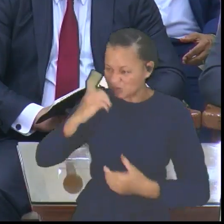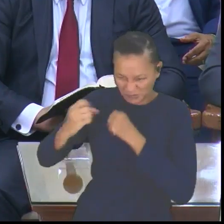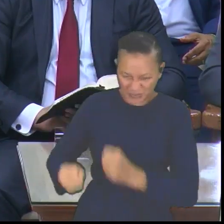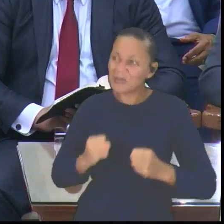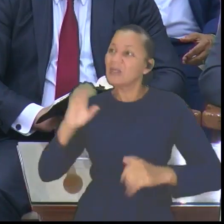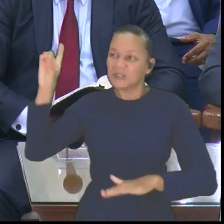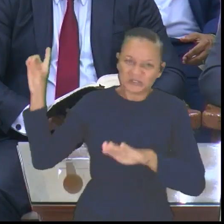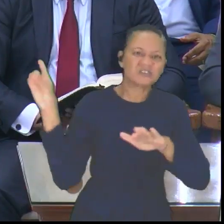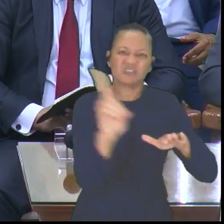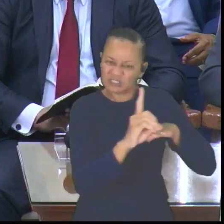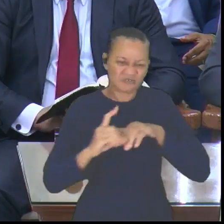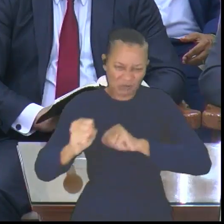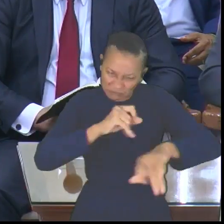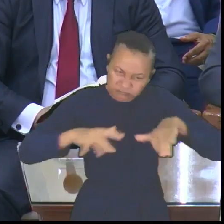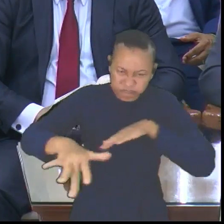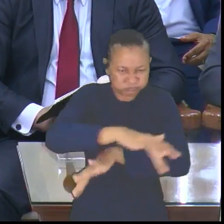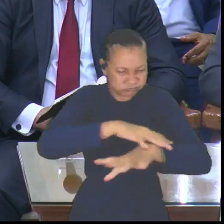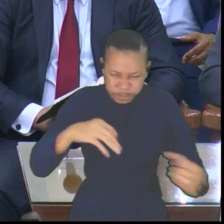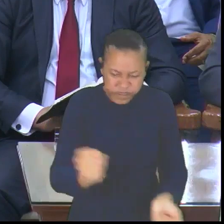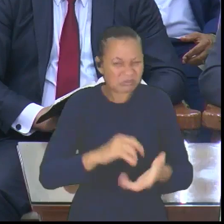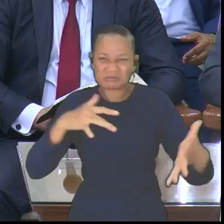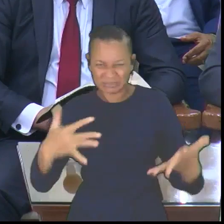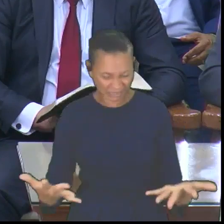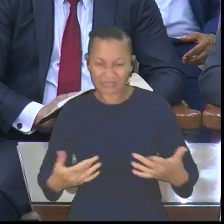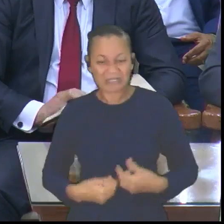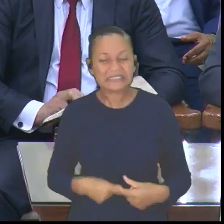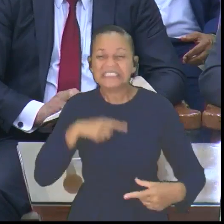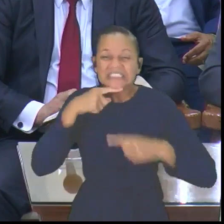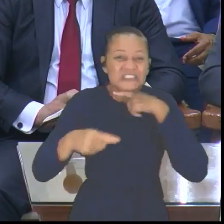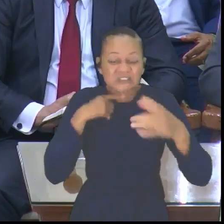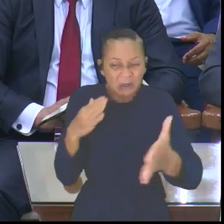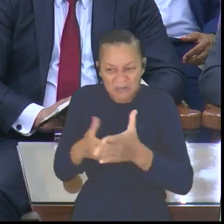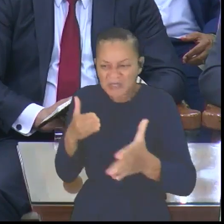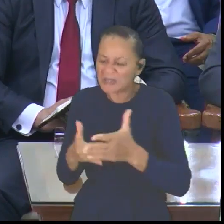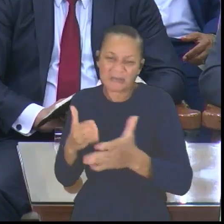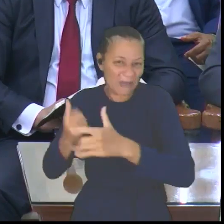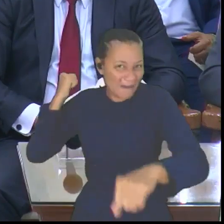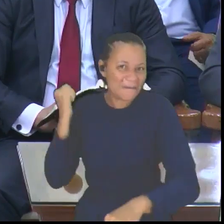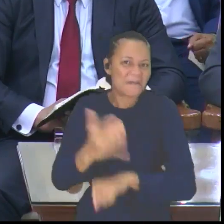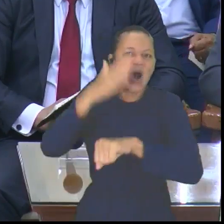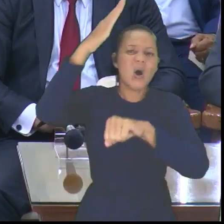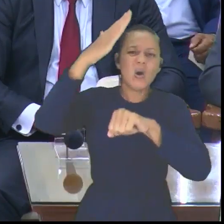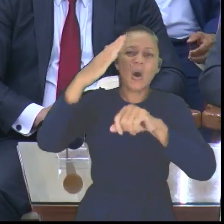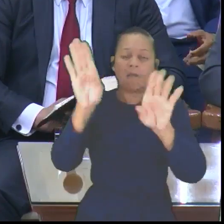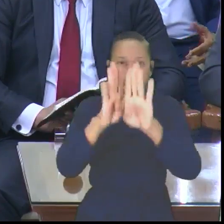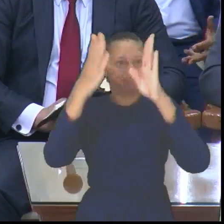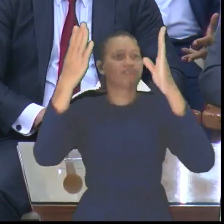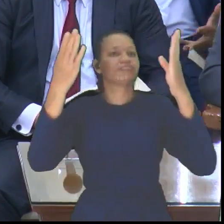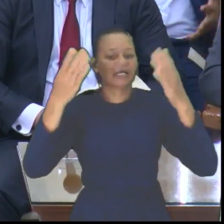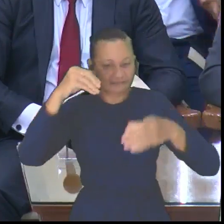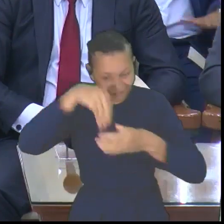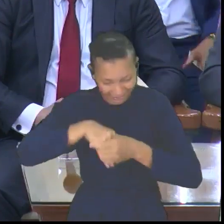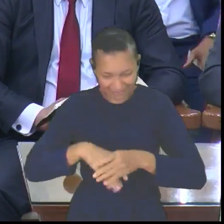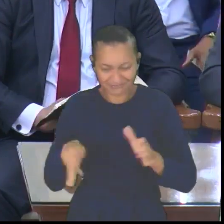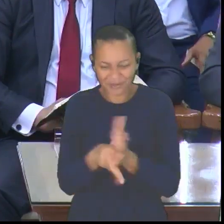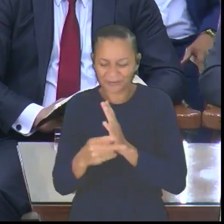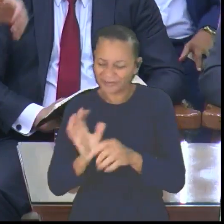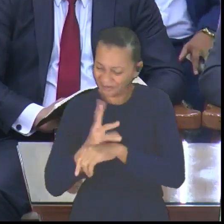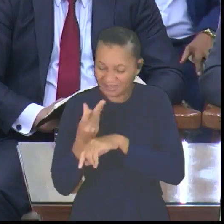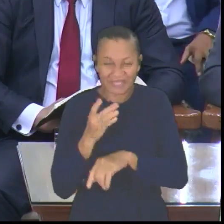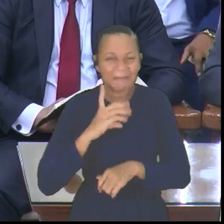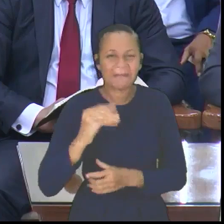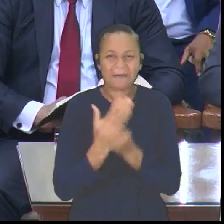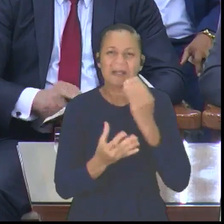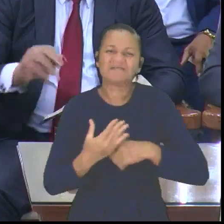com providência para fazer um milagre grande. E não tem porta de ferro que vai ficar diante de você, nem da igreja de Deus. Quem